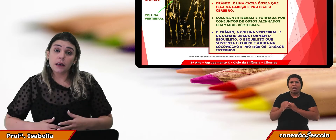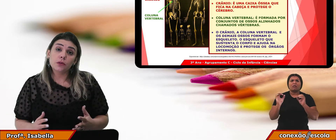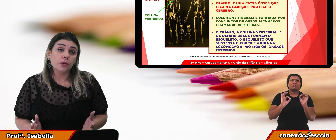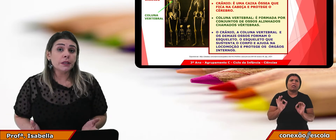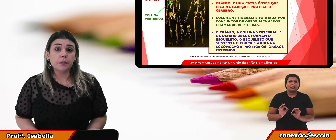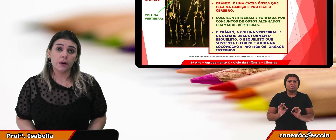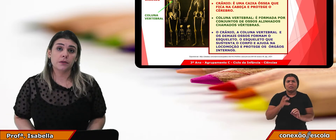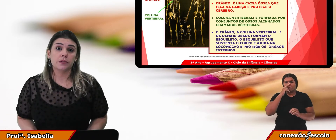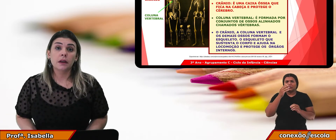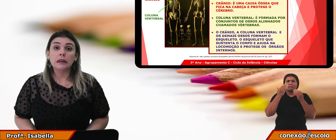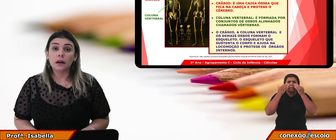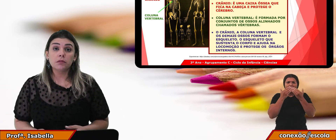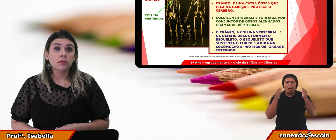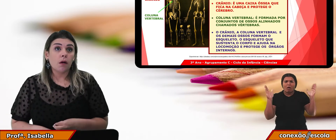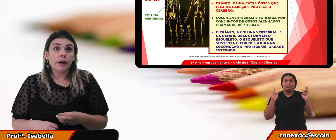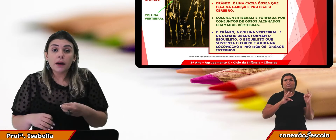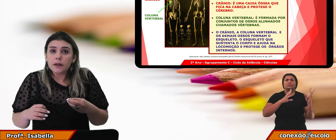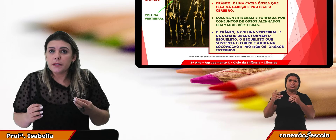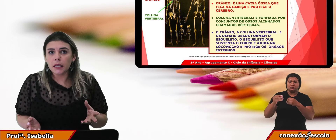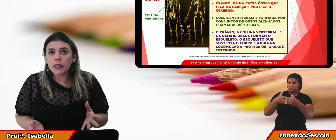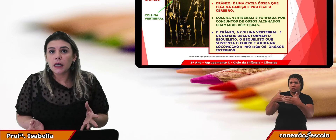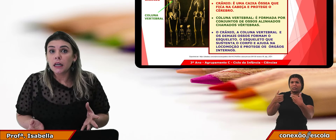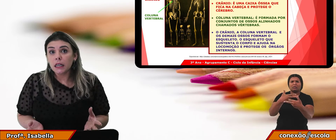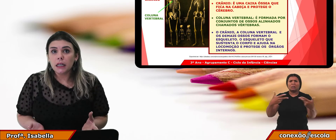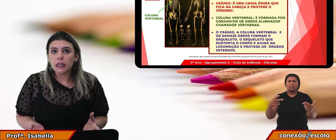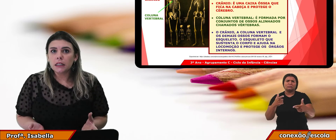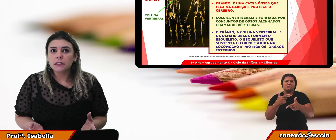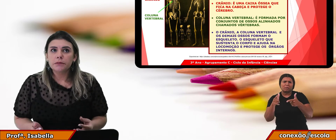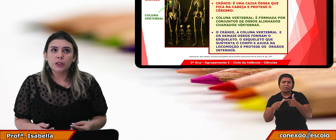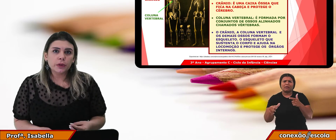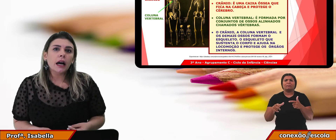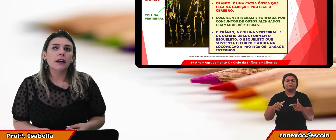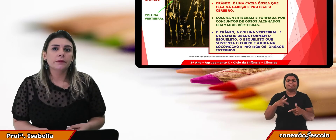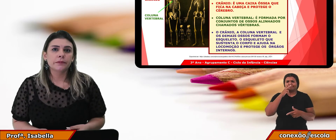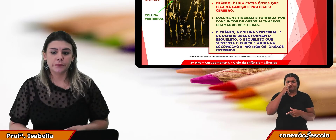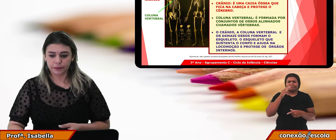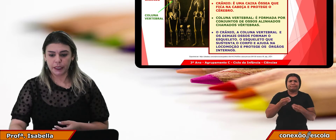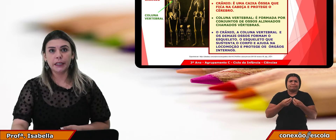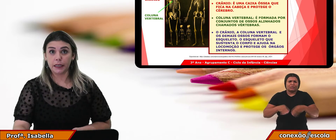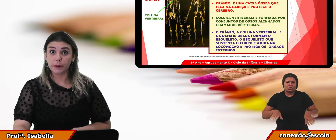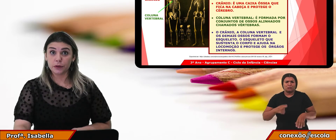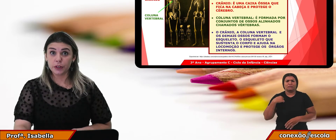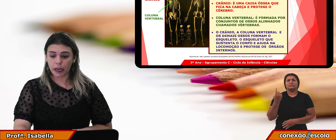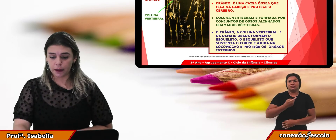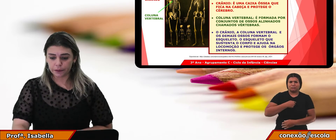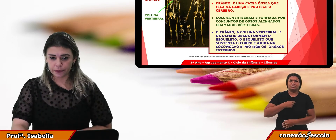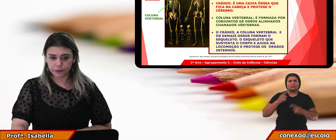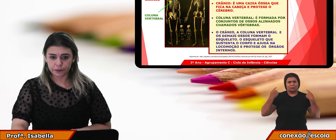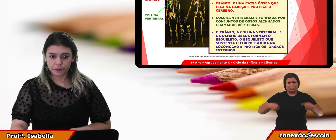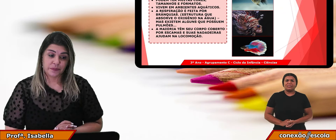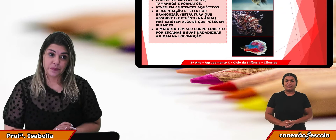Iria ficar tudo expostos. Então, qualquer coisinha iria machucar, iria